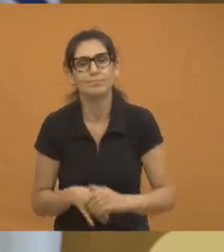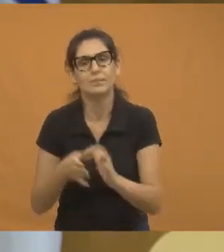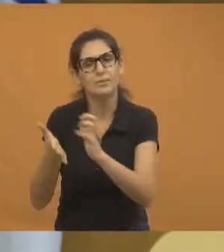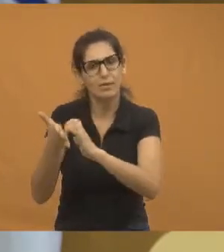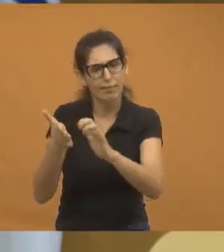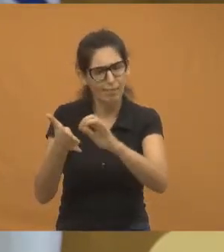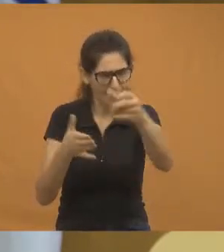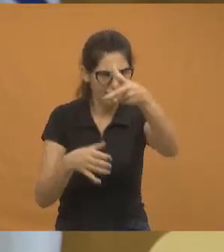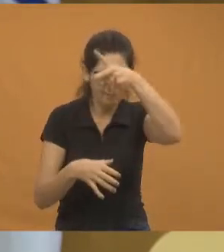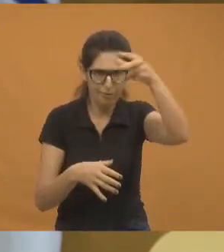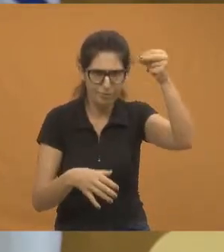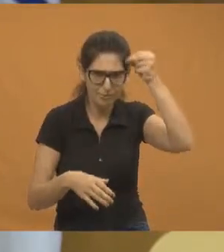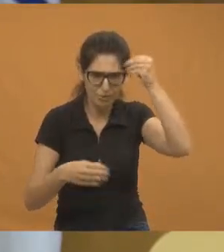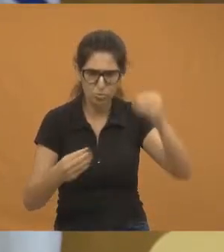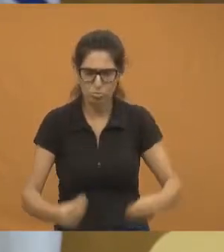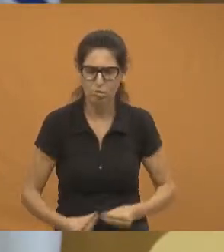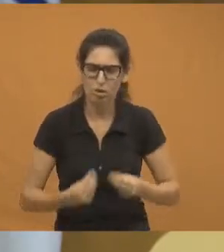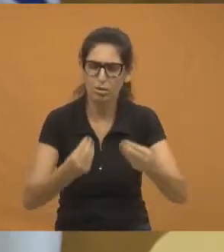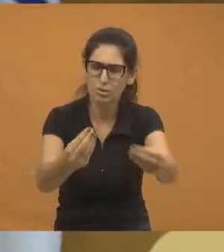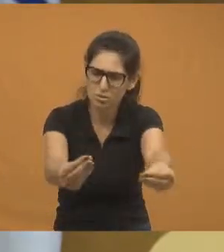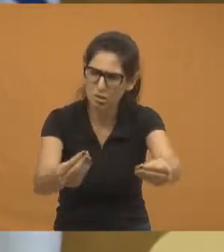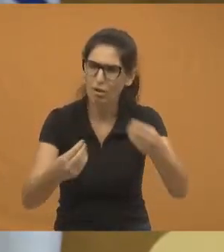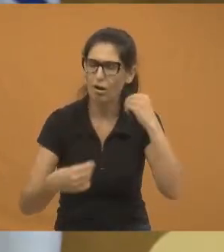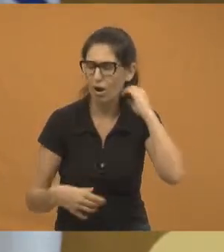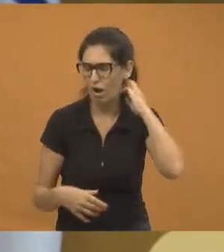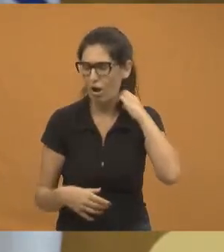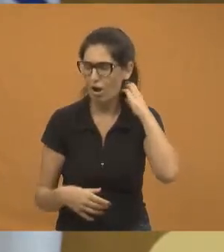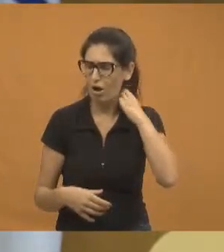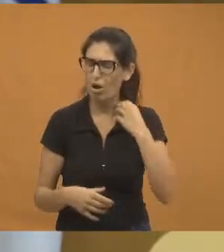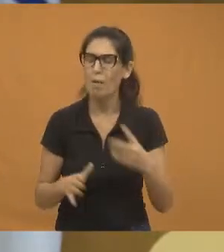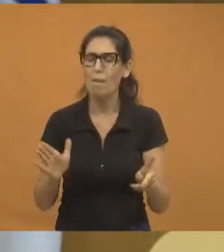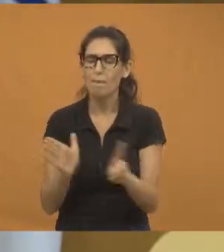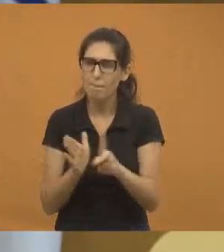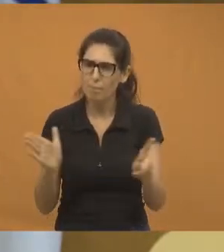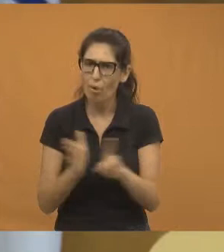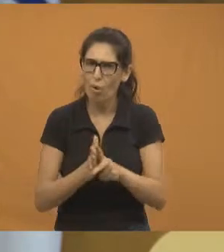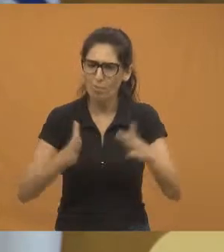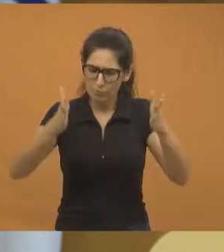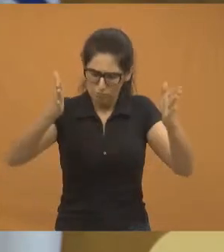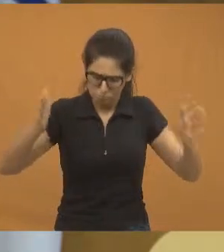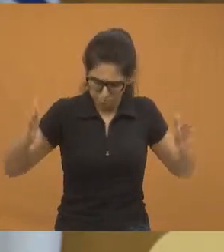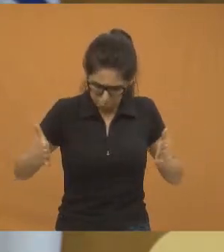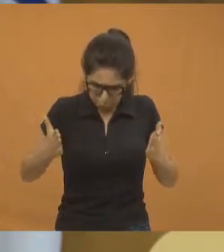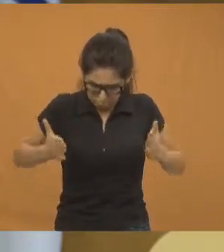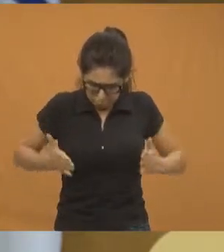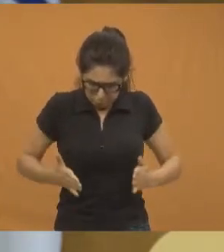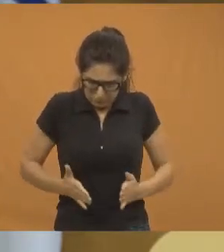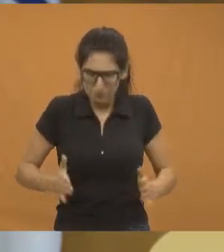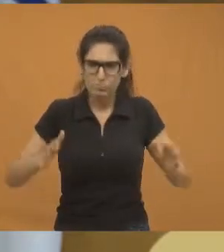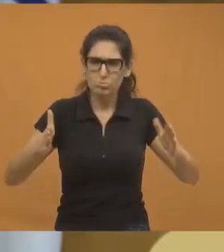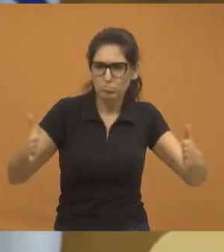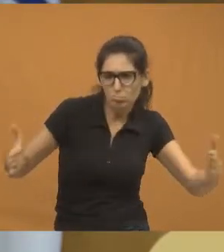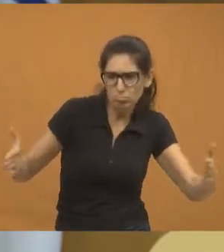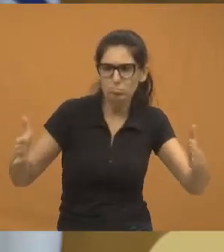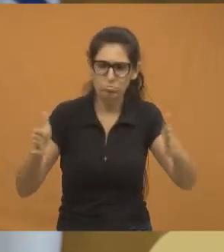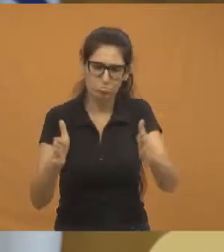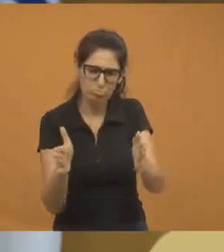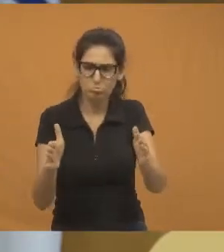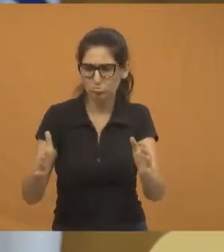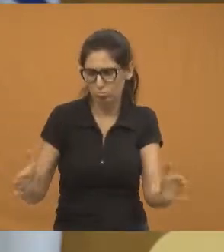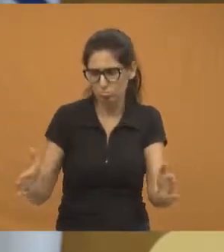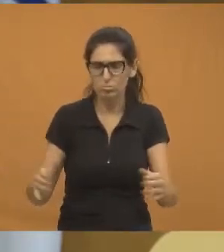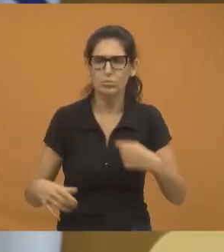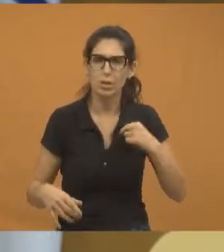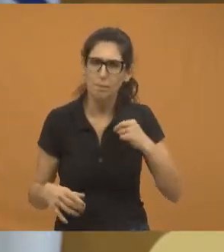uniforme de acordo com as meninas do aluno é isso que a gente cobra e quando a gente escuta isso que a pessoa recebeu a ele